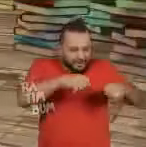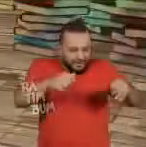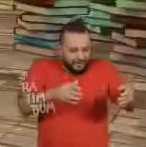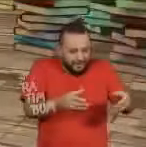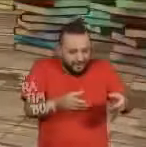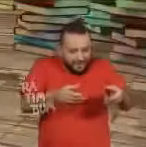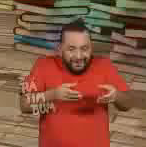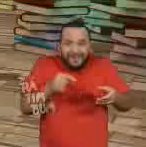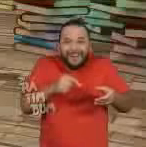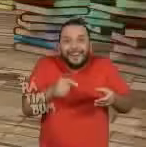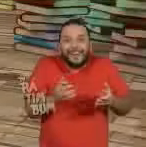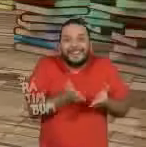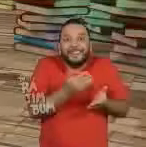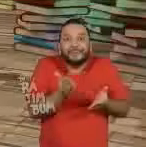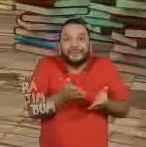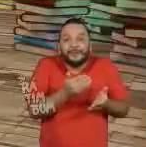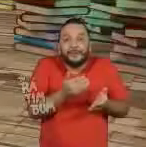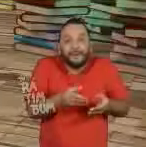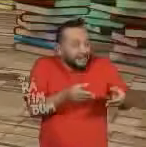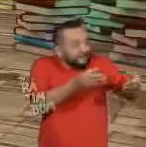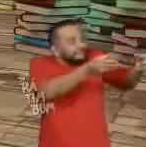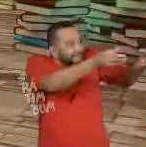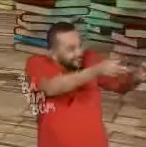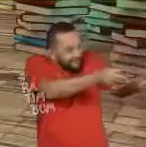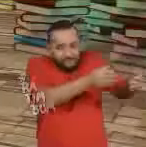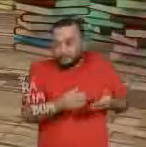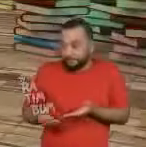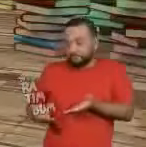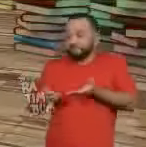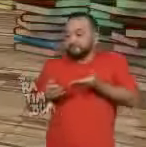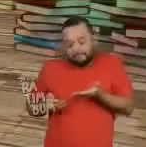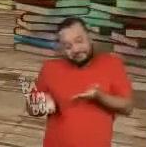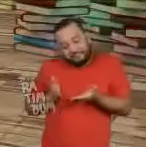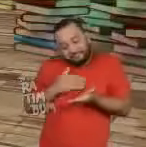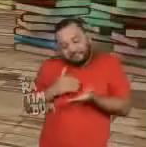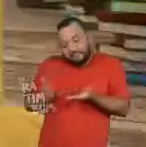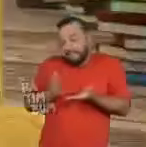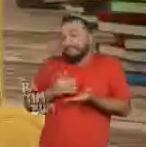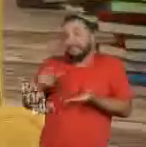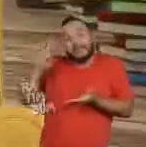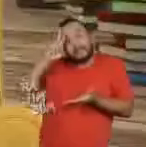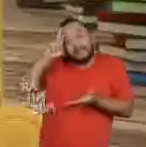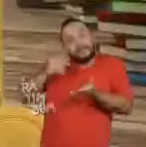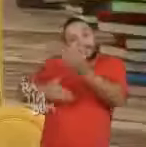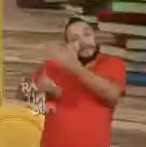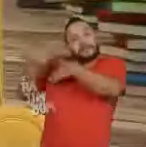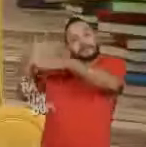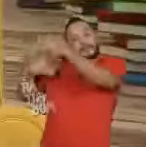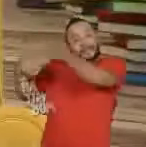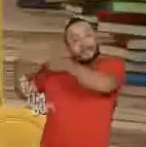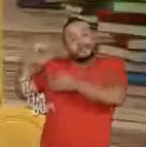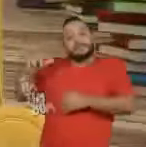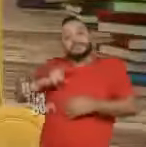livro e começou a contar uma história que começava exatamente assim. Era uma vez